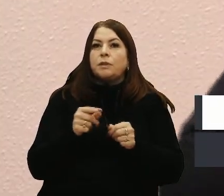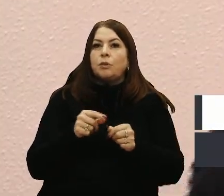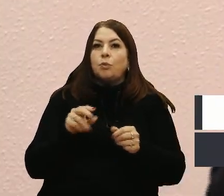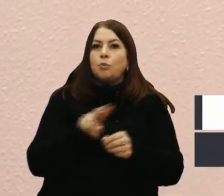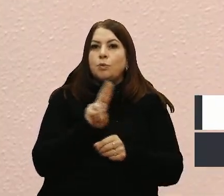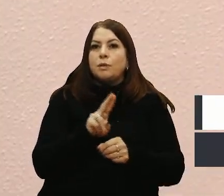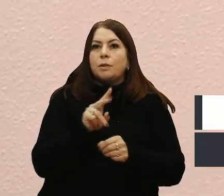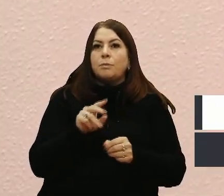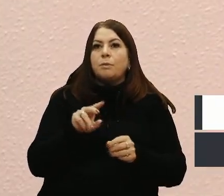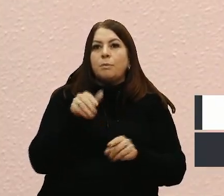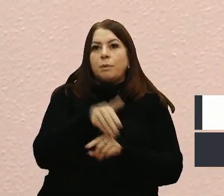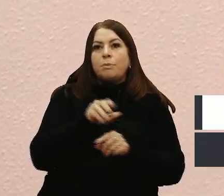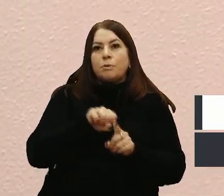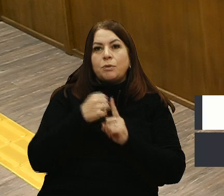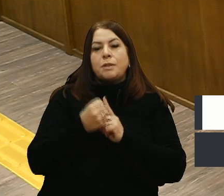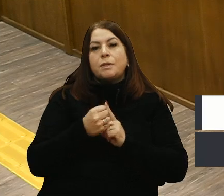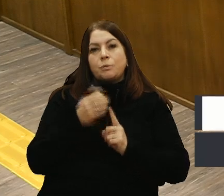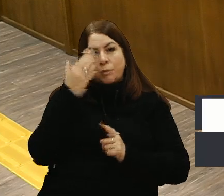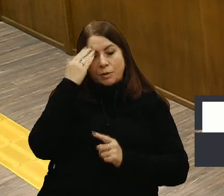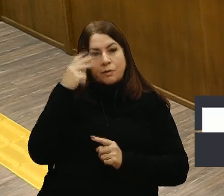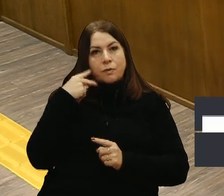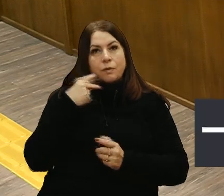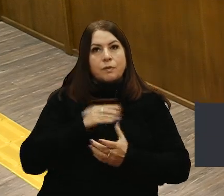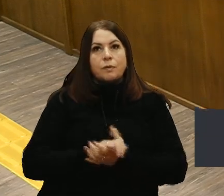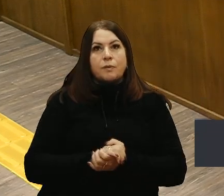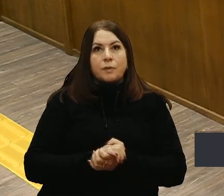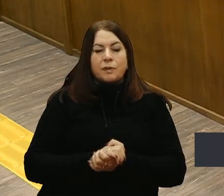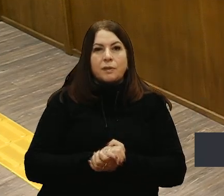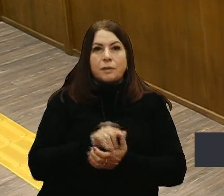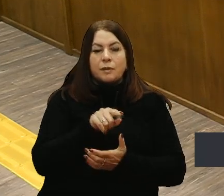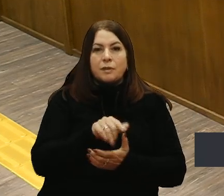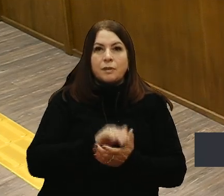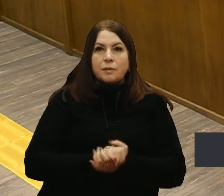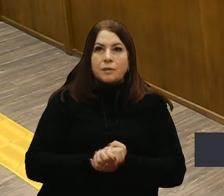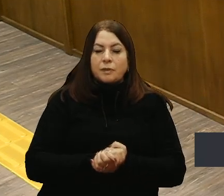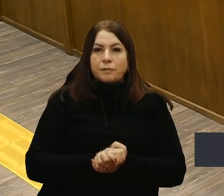sociedade civil. Era isso, muito obrigado. Obrigado, vereador Lucas. O próximo vereador inscrito é o vereador